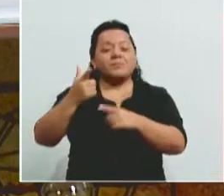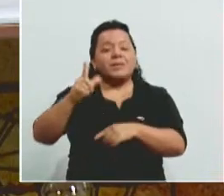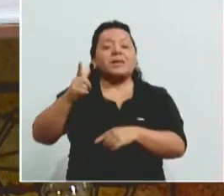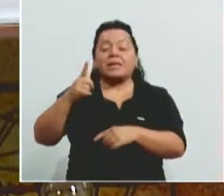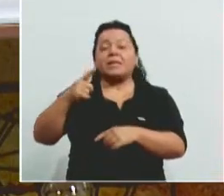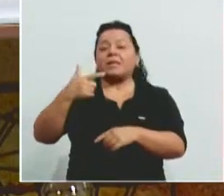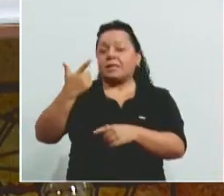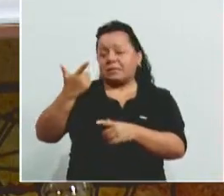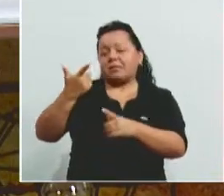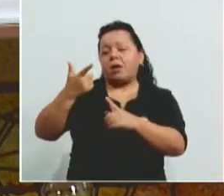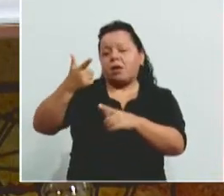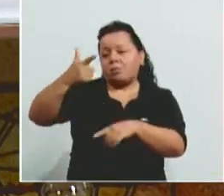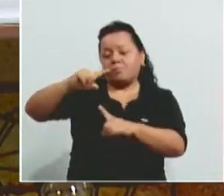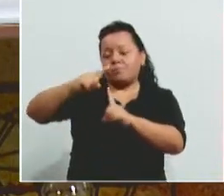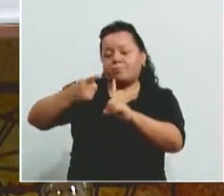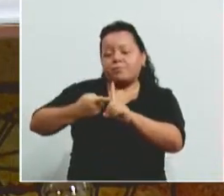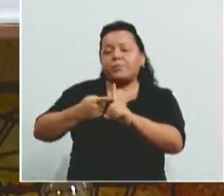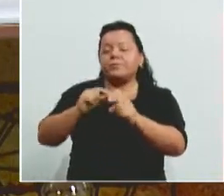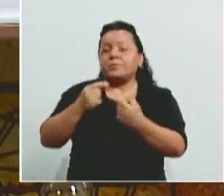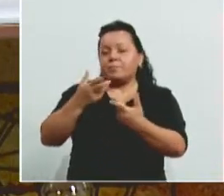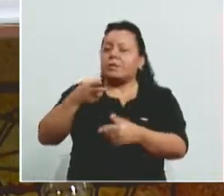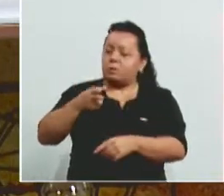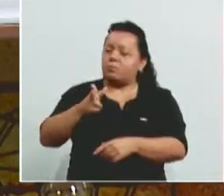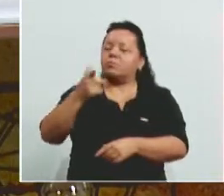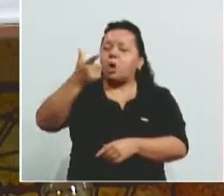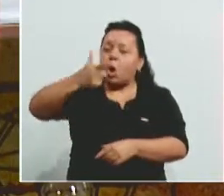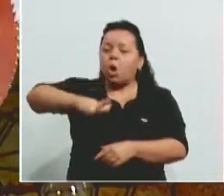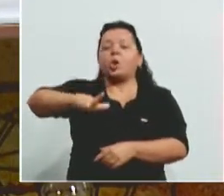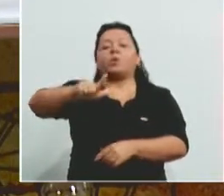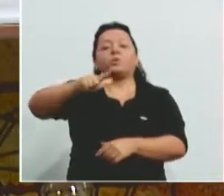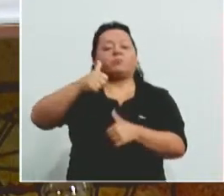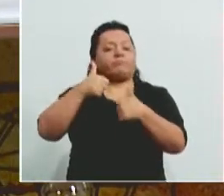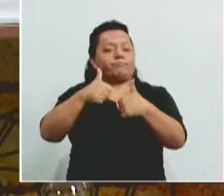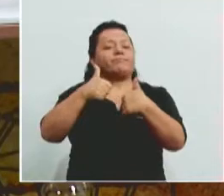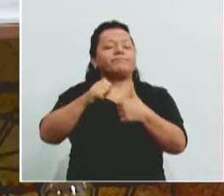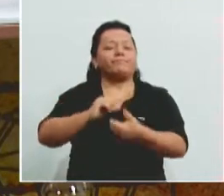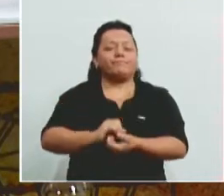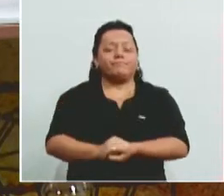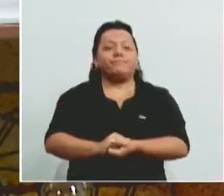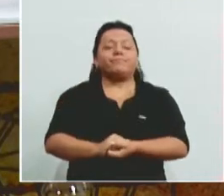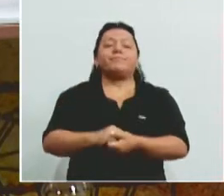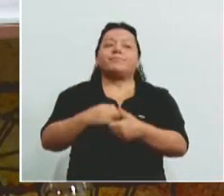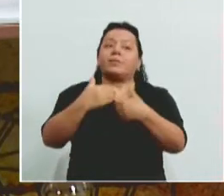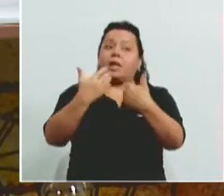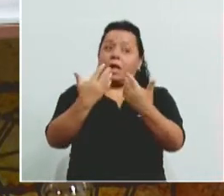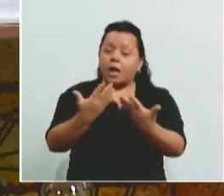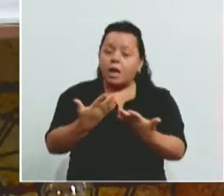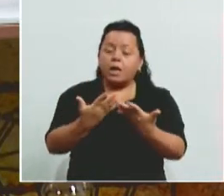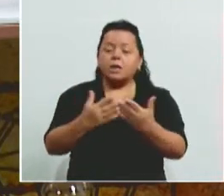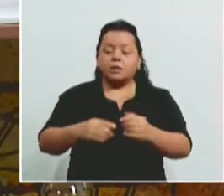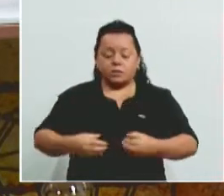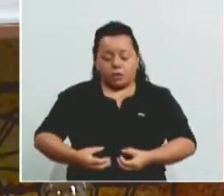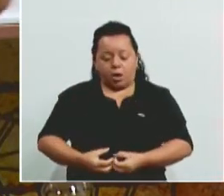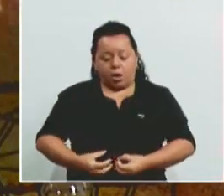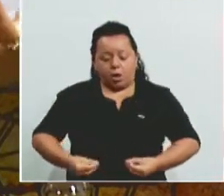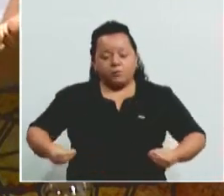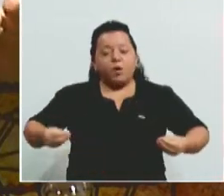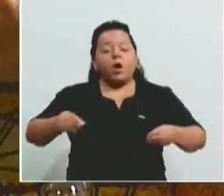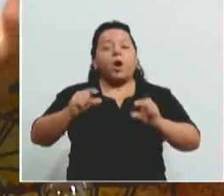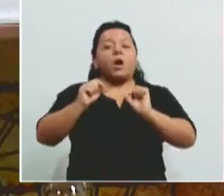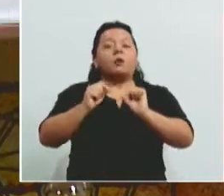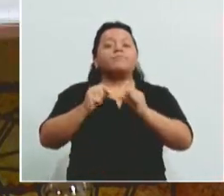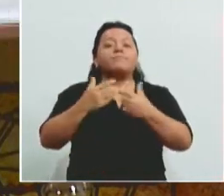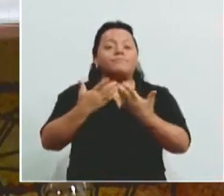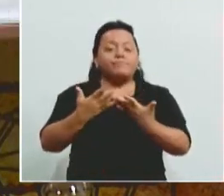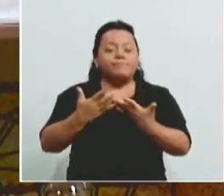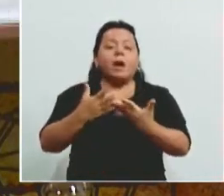como desobstruir, se tem como a gente tirar, porque melhora a dor. Se você tira o foco, inibe o crescimento, você melhora a dor.